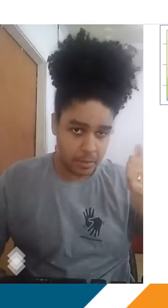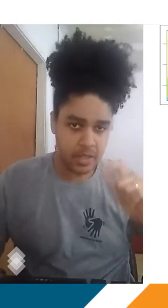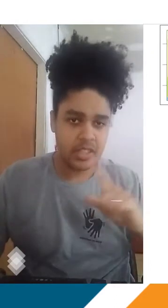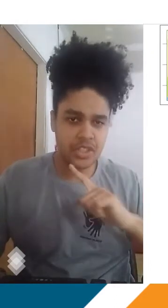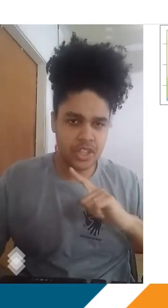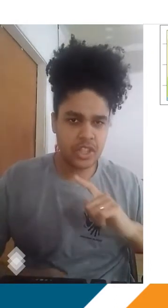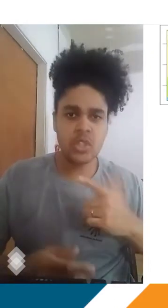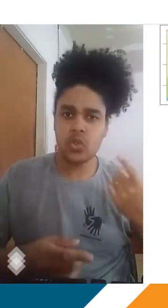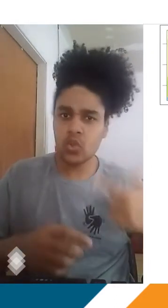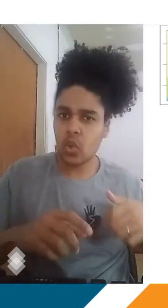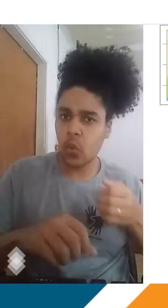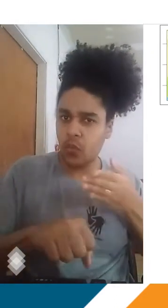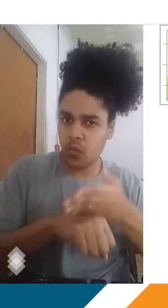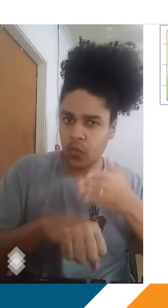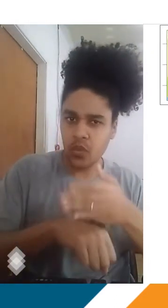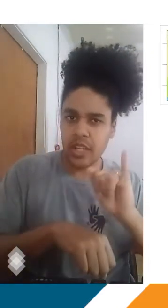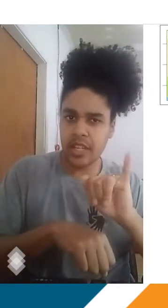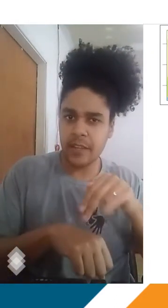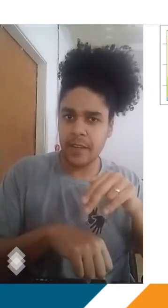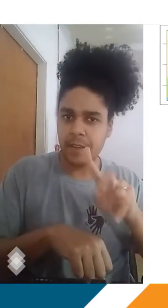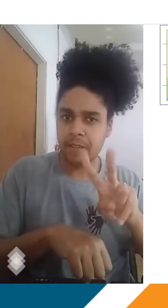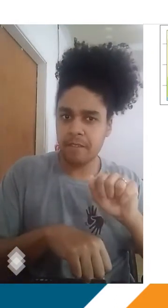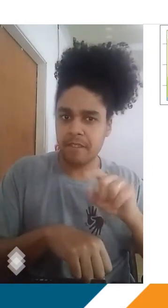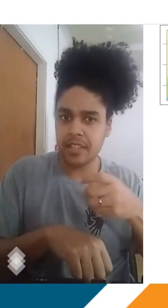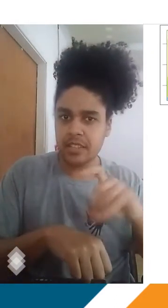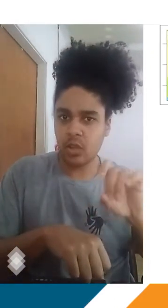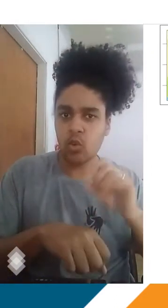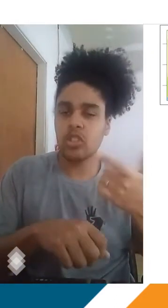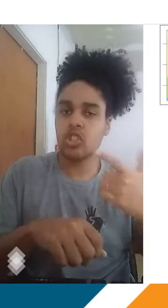região das invasões francesas ou invasões de qualquer outro